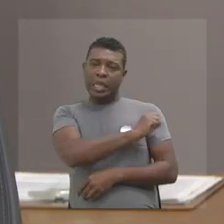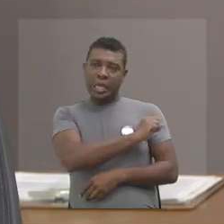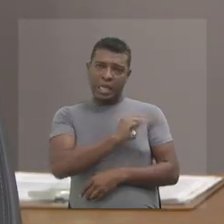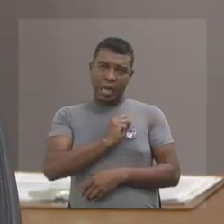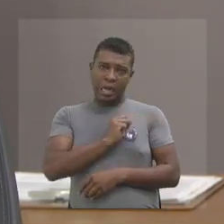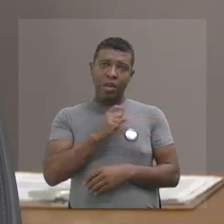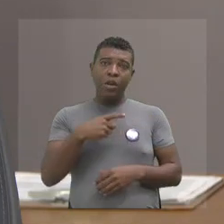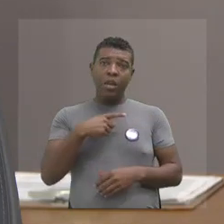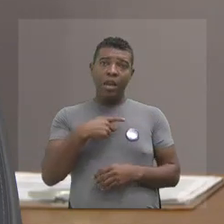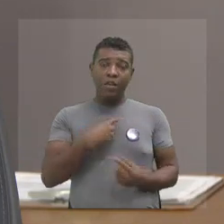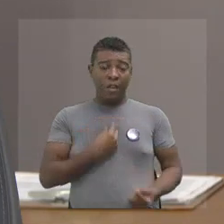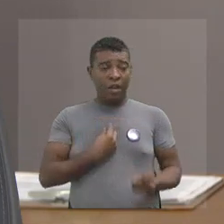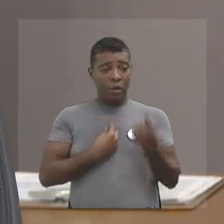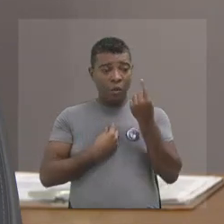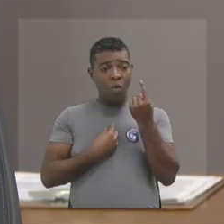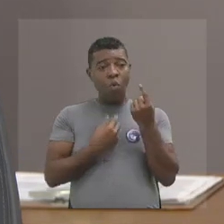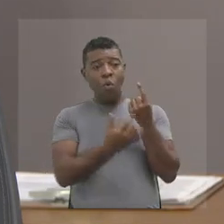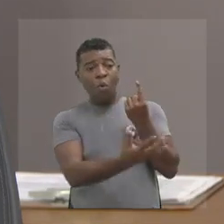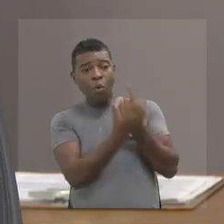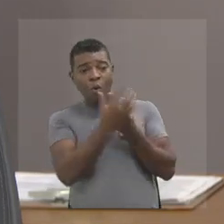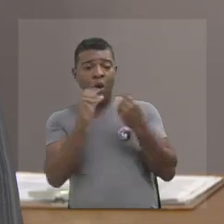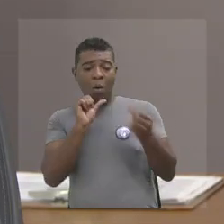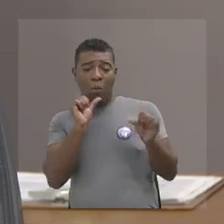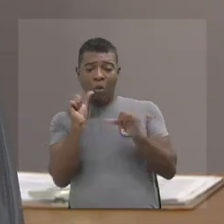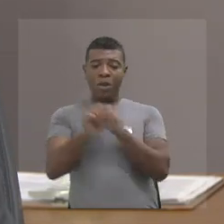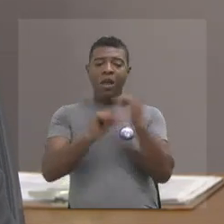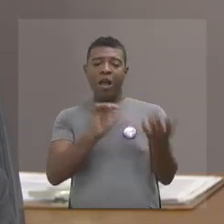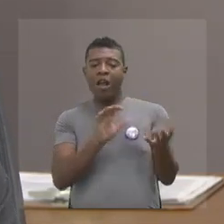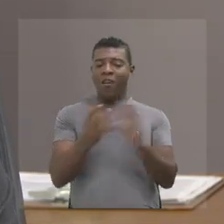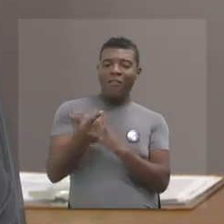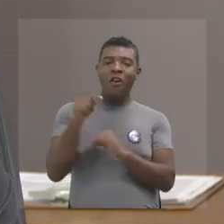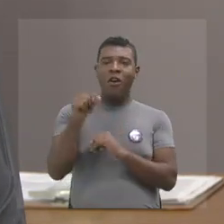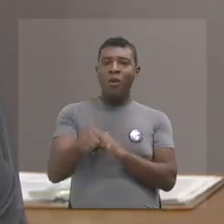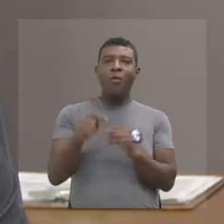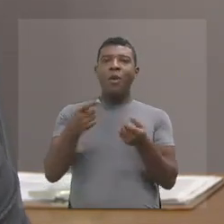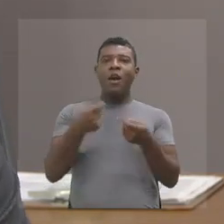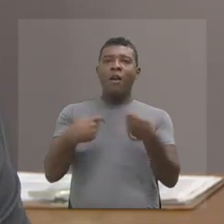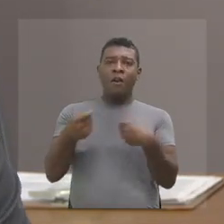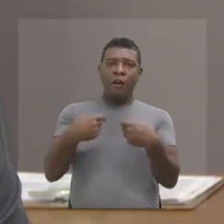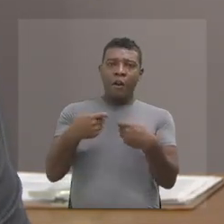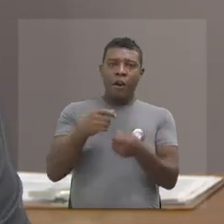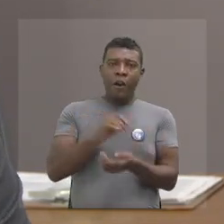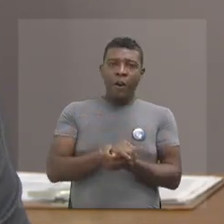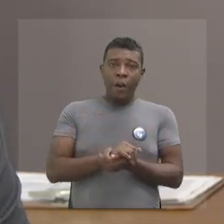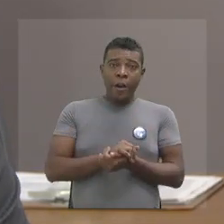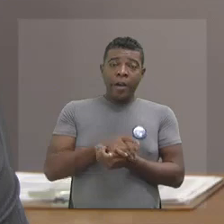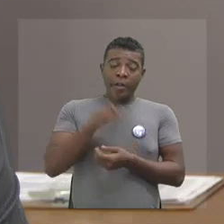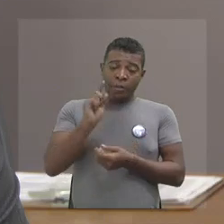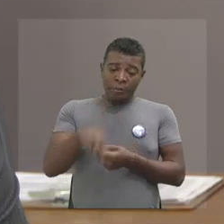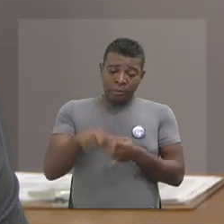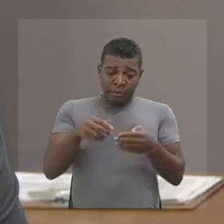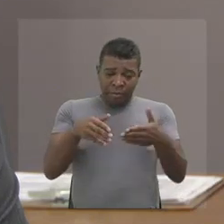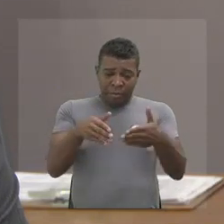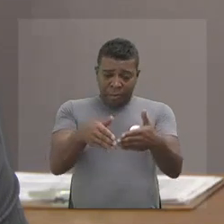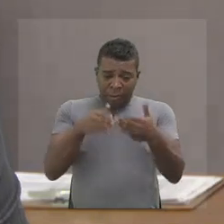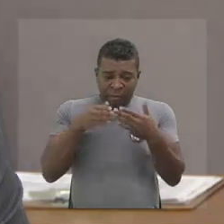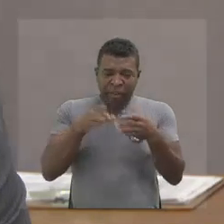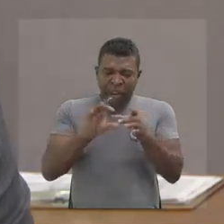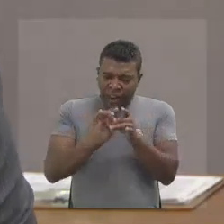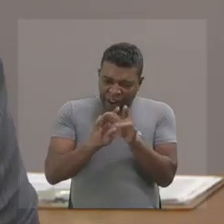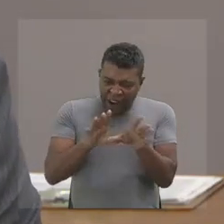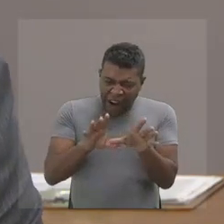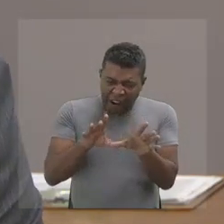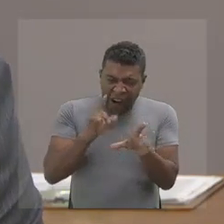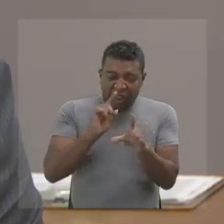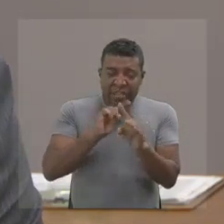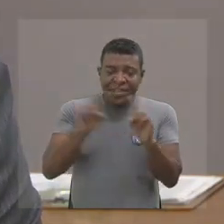mudança na reforma administrativa aqui que é a proibição é de licenciamento de aterro sanitário por parte